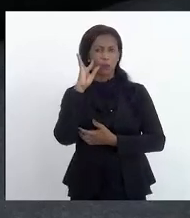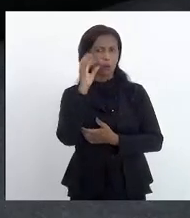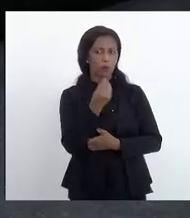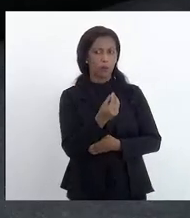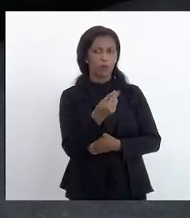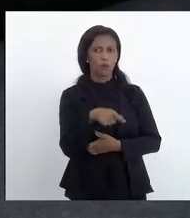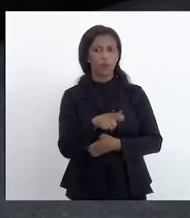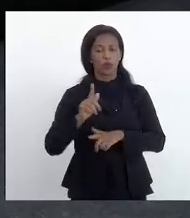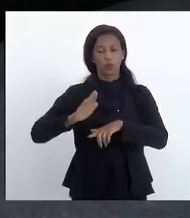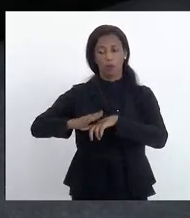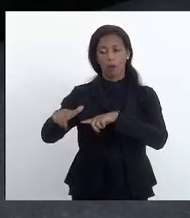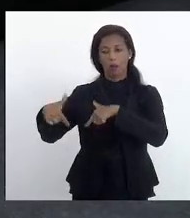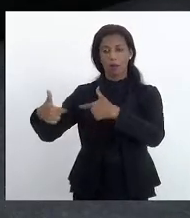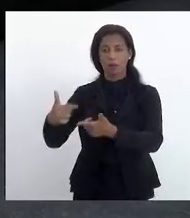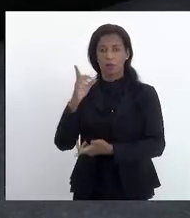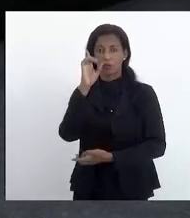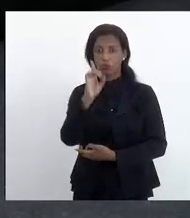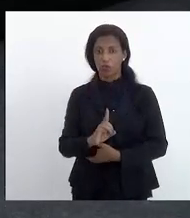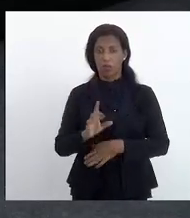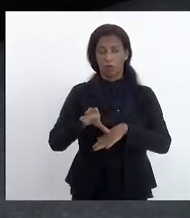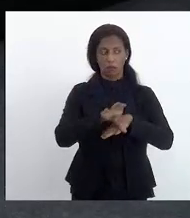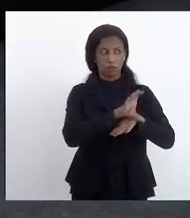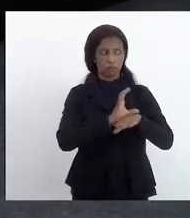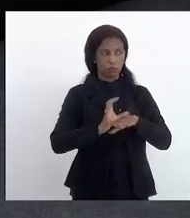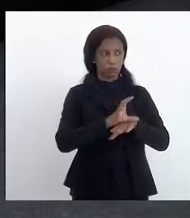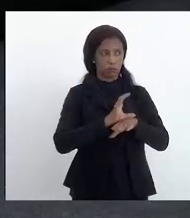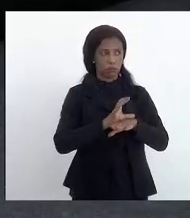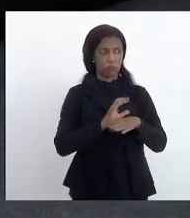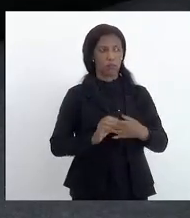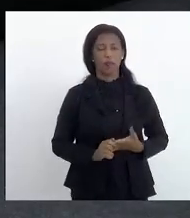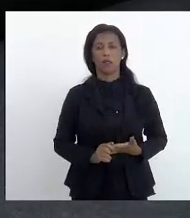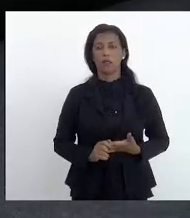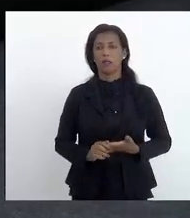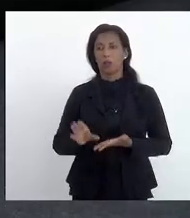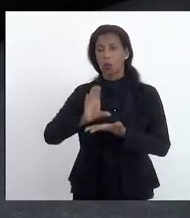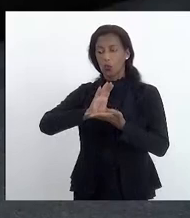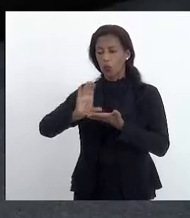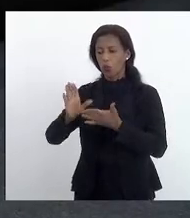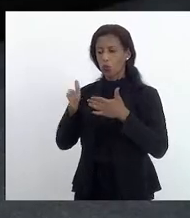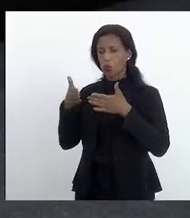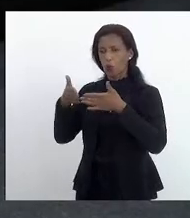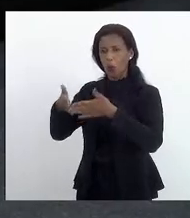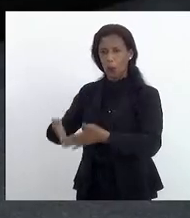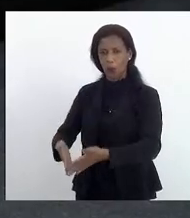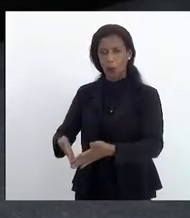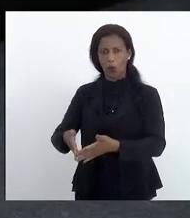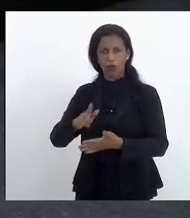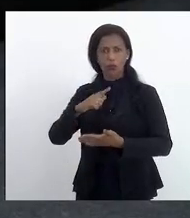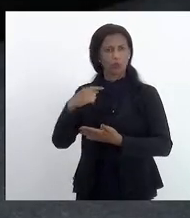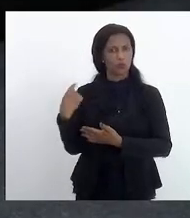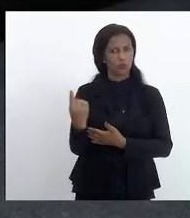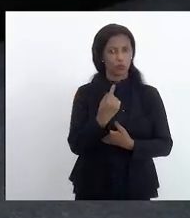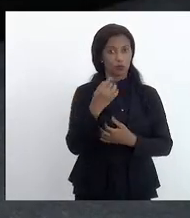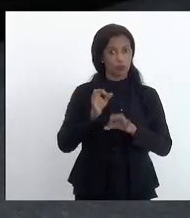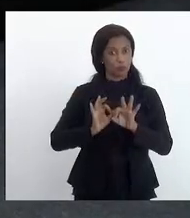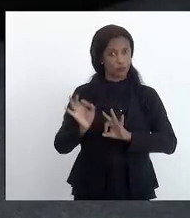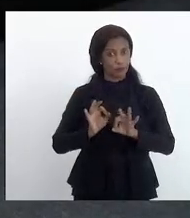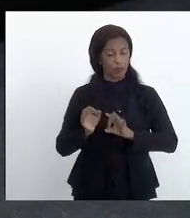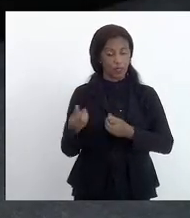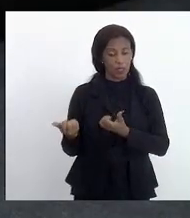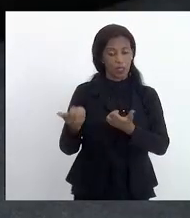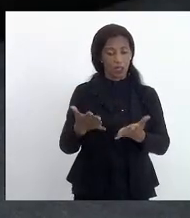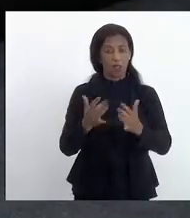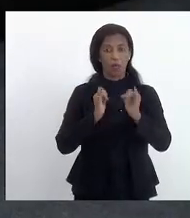de uma ação direta de inconstitucionalidade e um recurso extraordinário de repercussão geral, tá, que